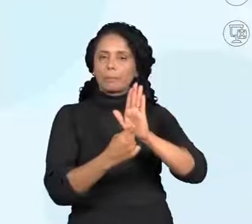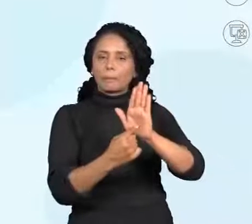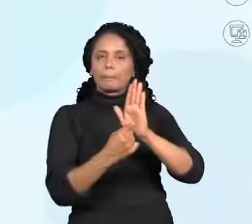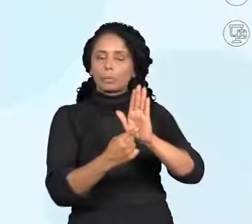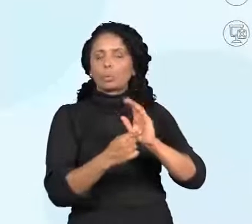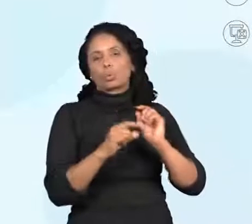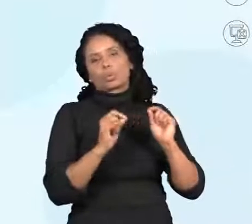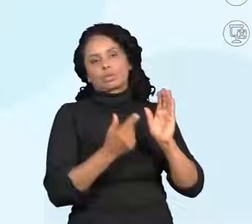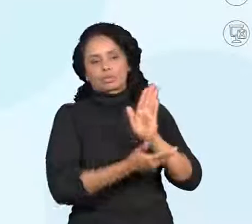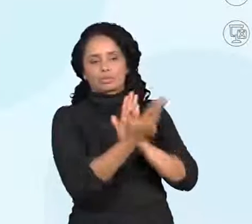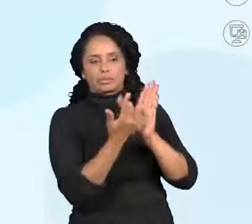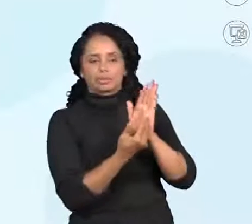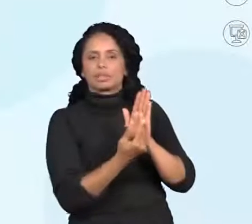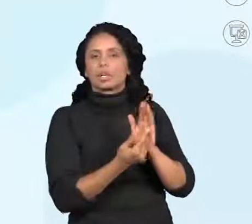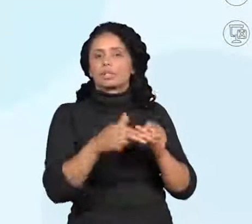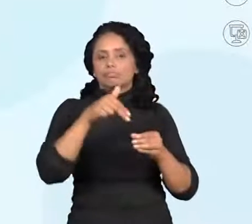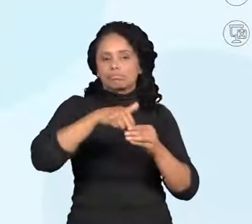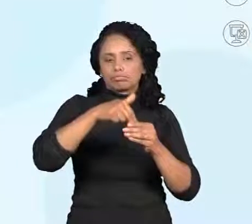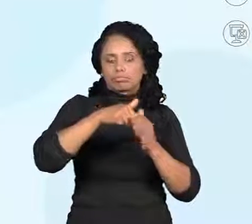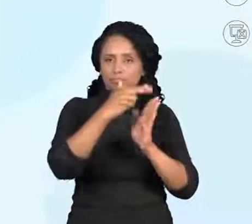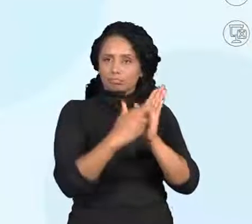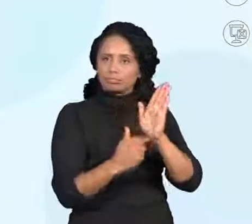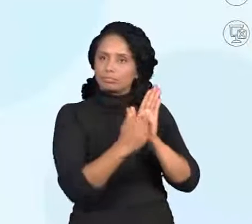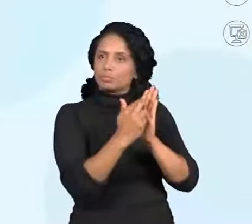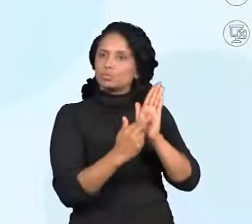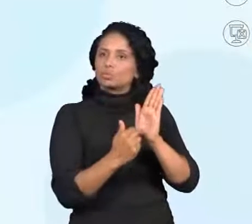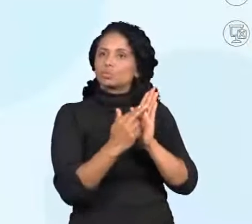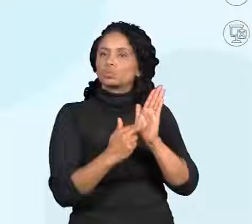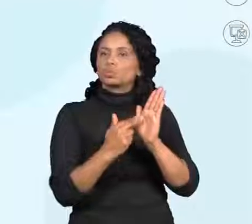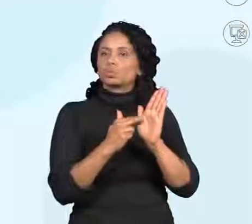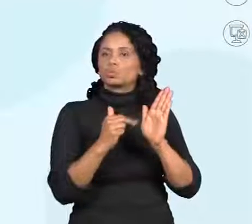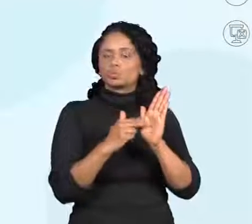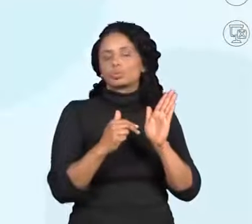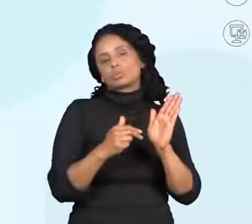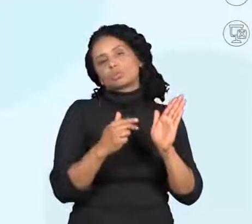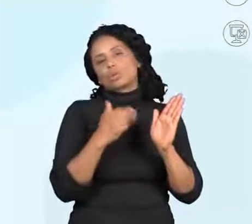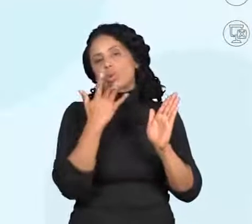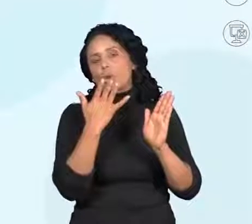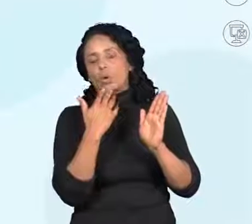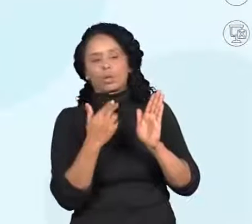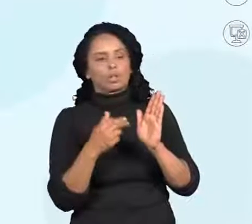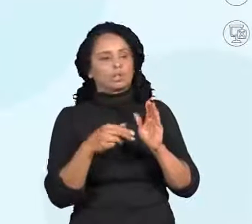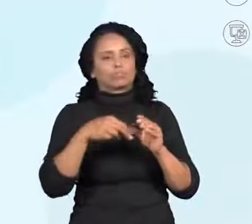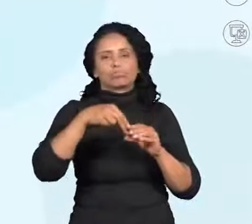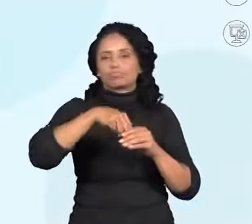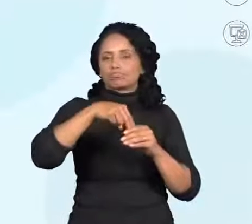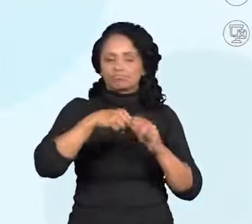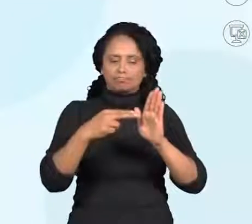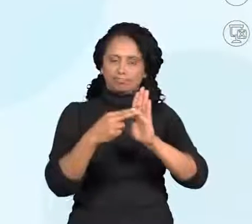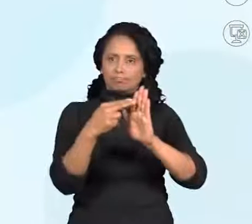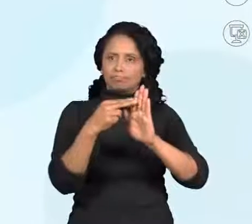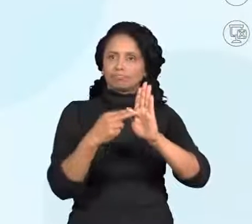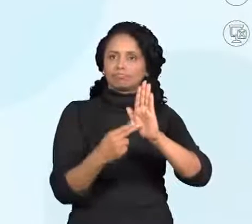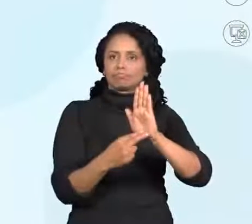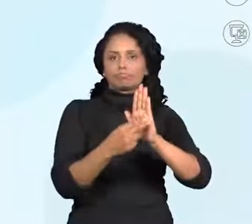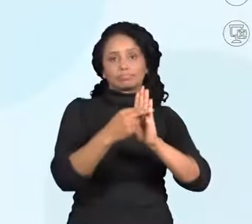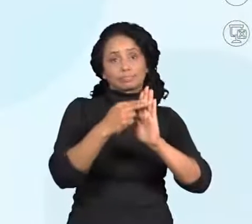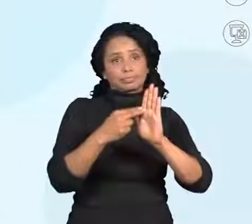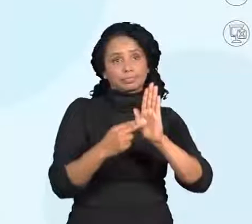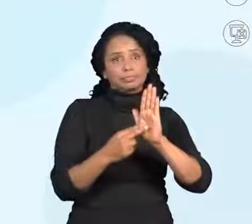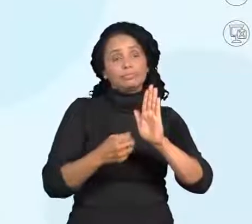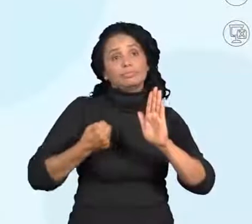pintura. Então, com essa fotografia número 3, a original, a gente conseguiu fazer uma pintura no número